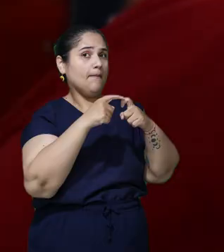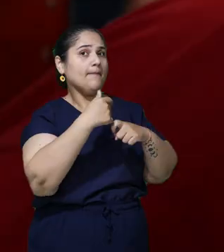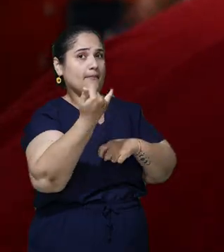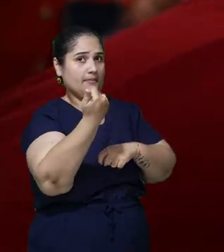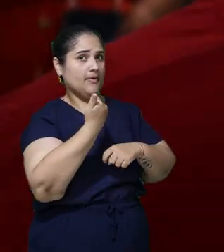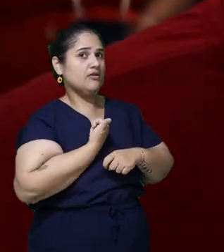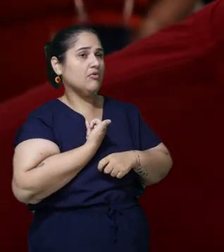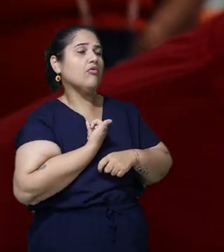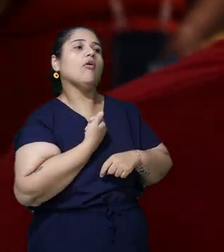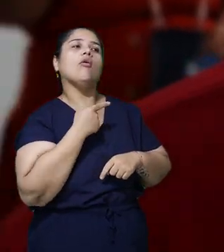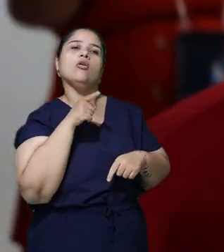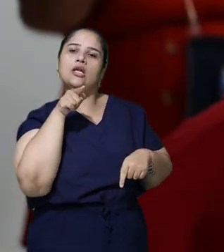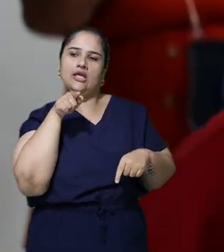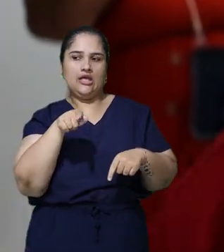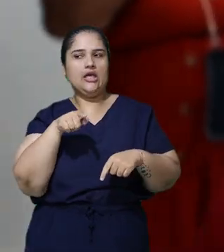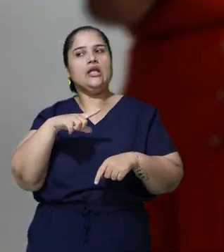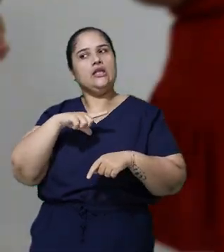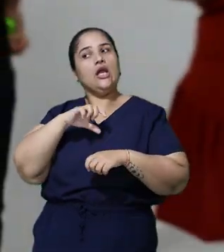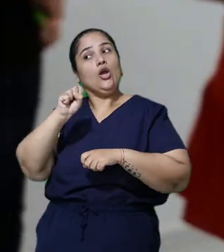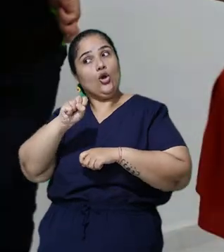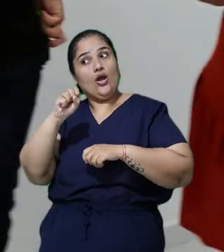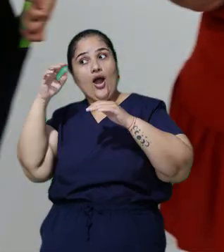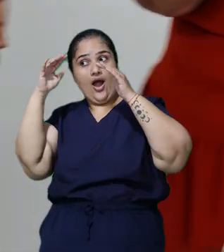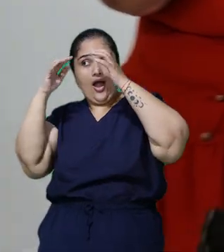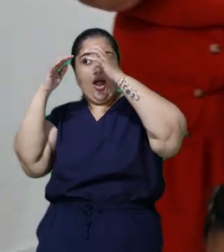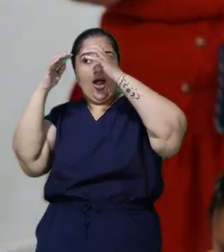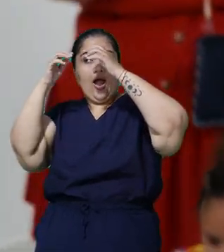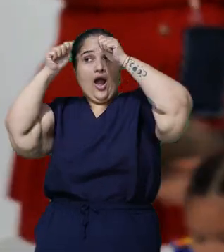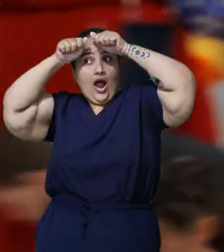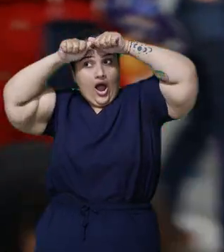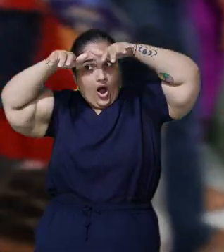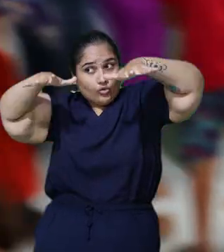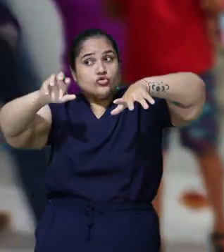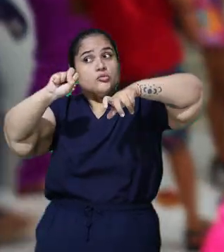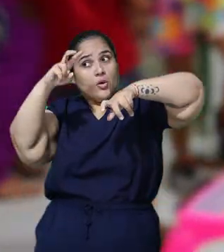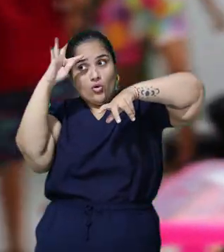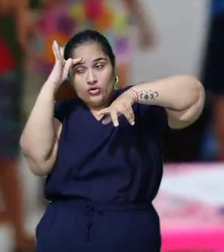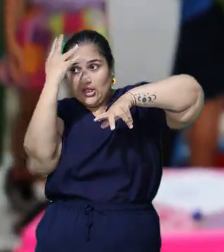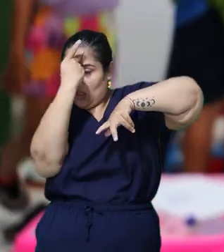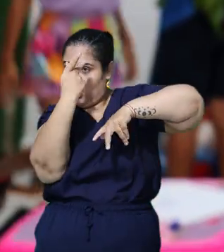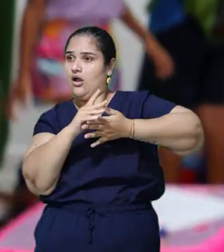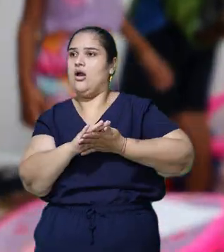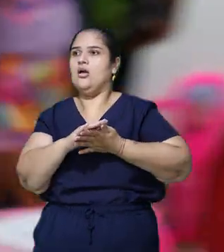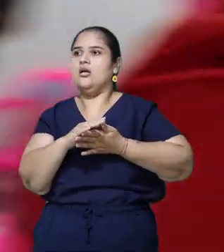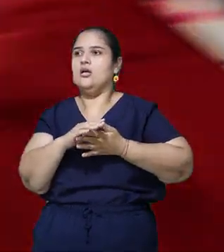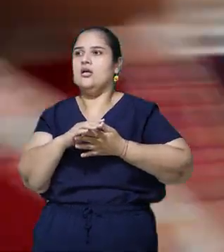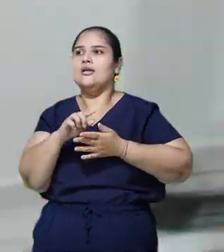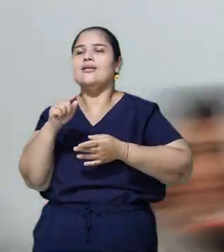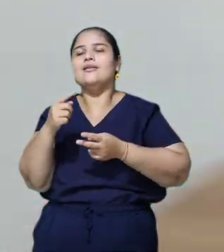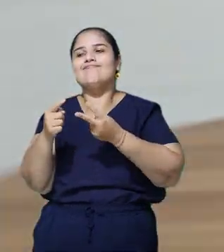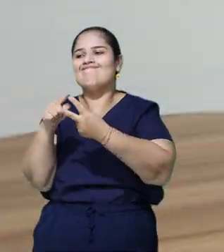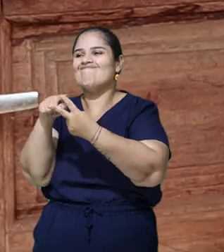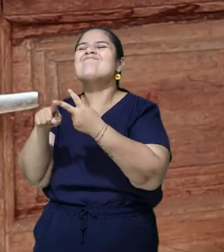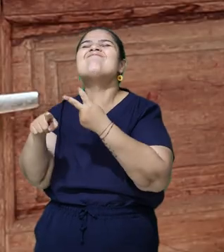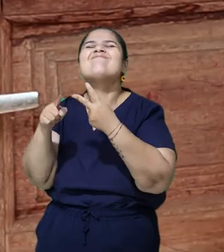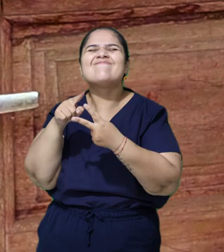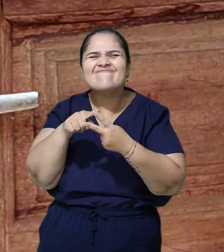ou TDAH. E deu autismo e TDAH. Fiquei sem chão, porque eu não queria